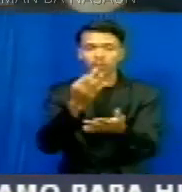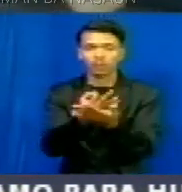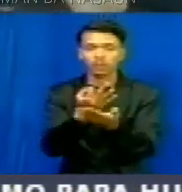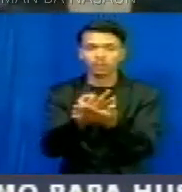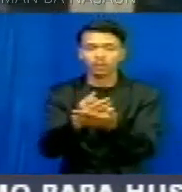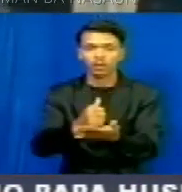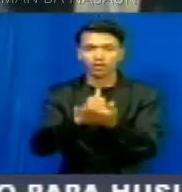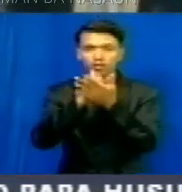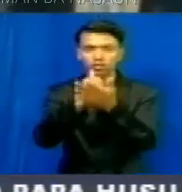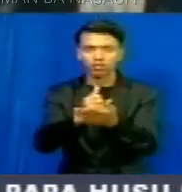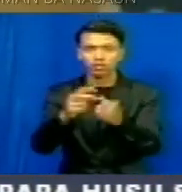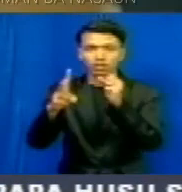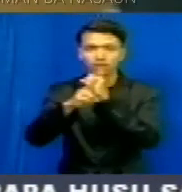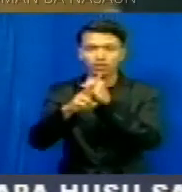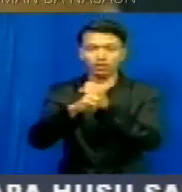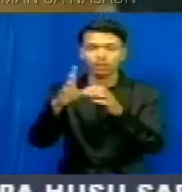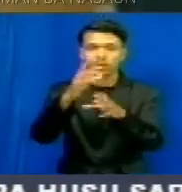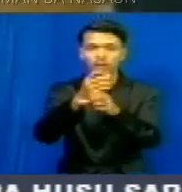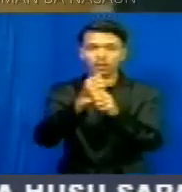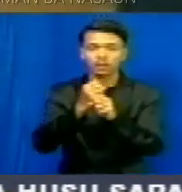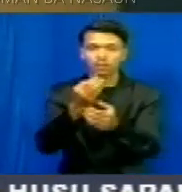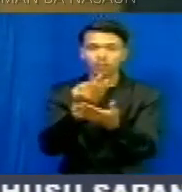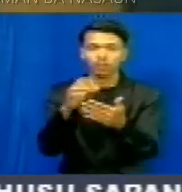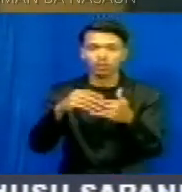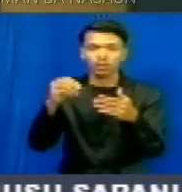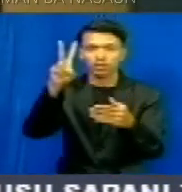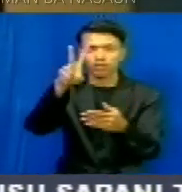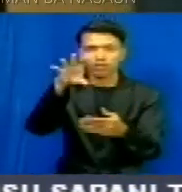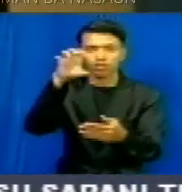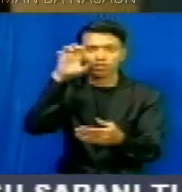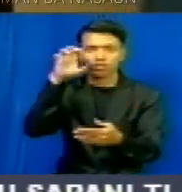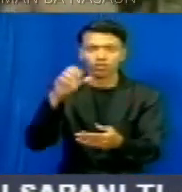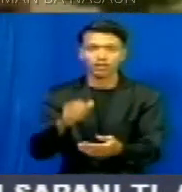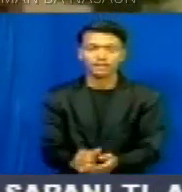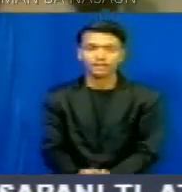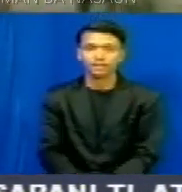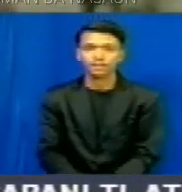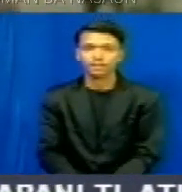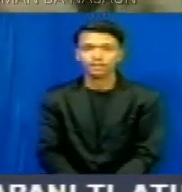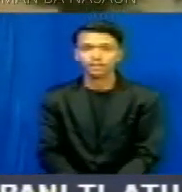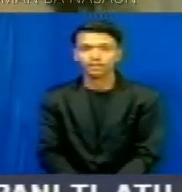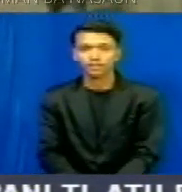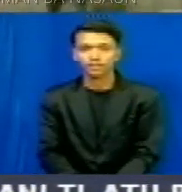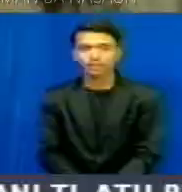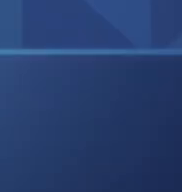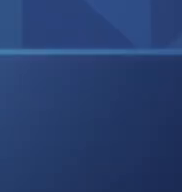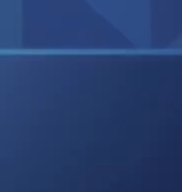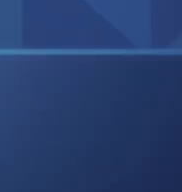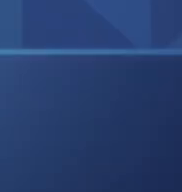orçamento no apoio cada vítima $5 americano a tustrua. O Simano Fahirene Silva,